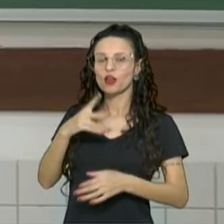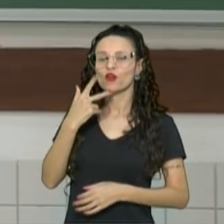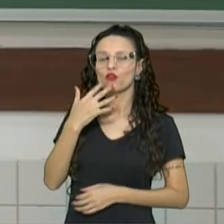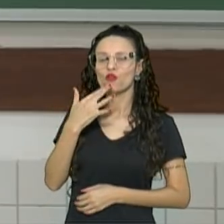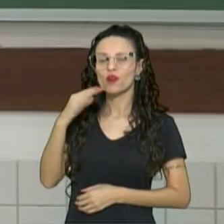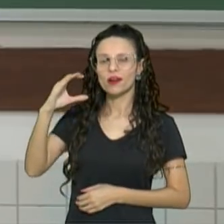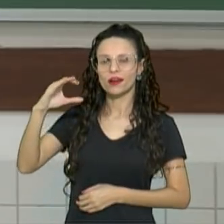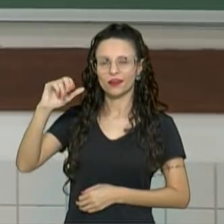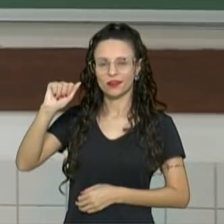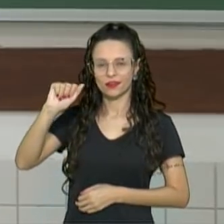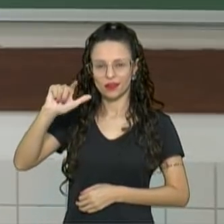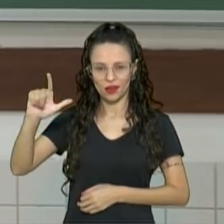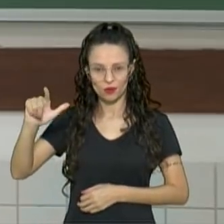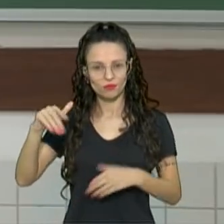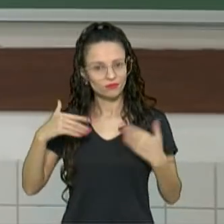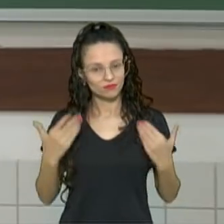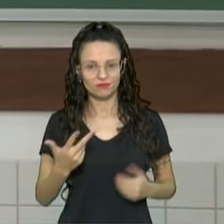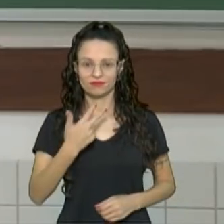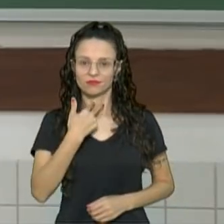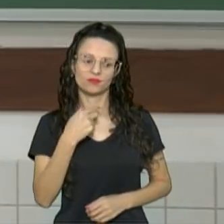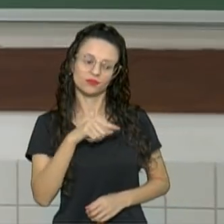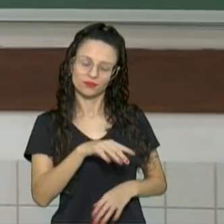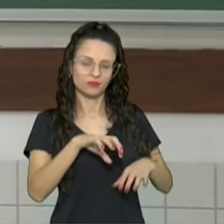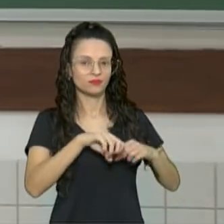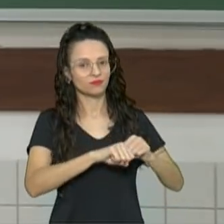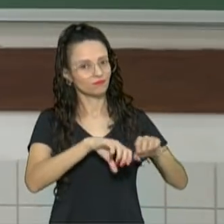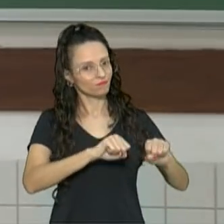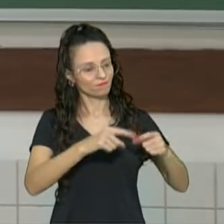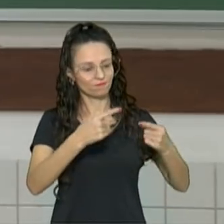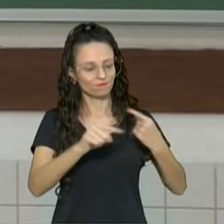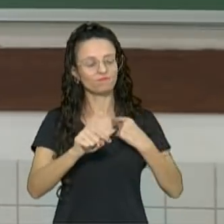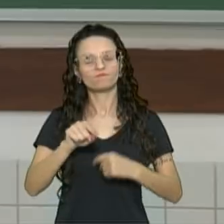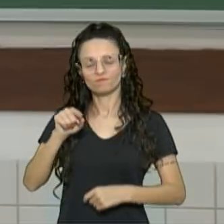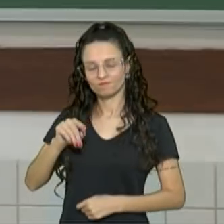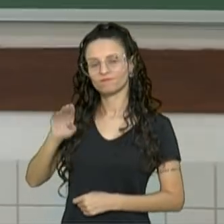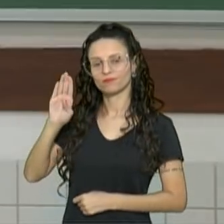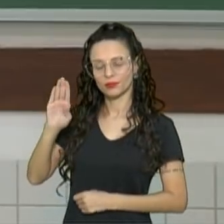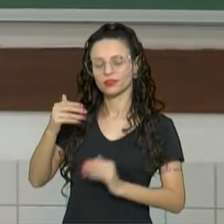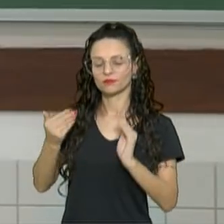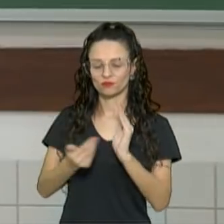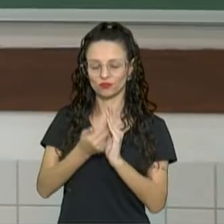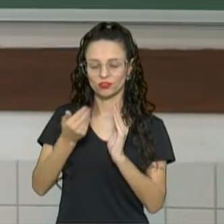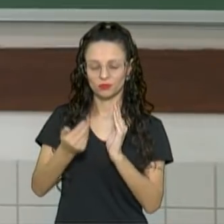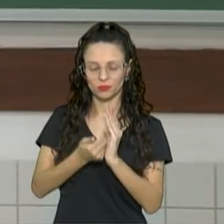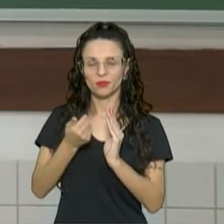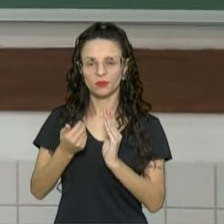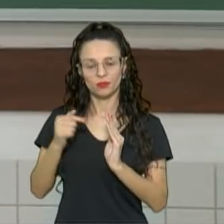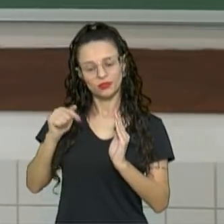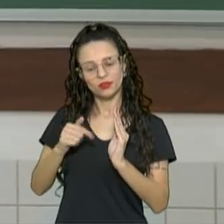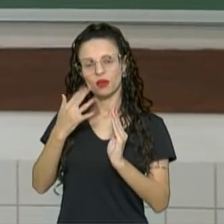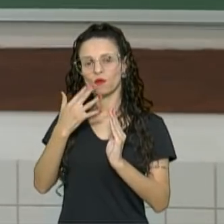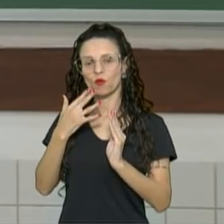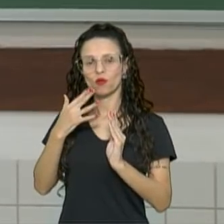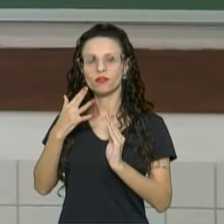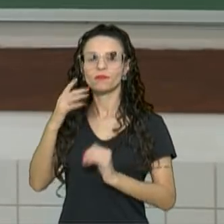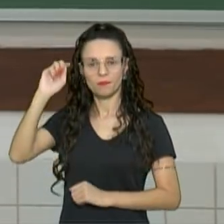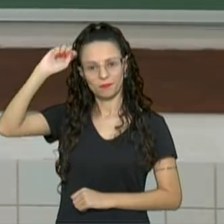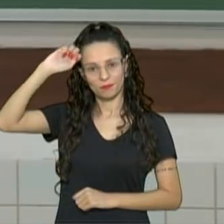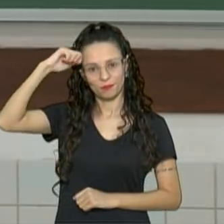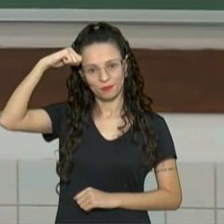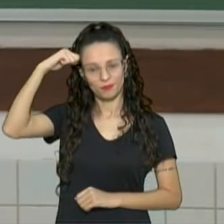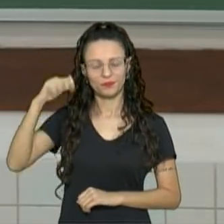né? Então, não poderia ser essa a resposta correta, e sim o genipapo, né? Que é para retirar a cor preta.